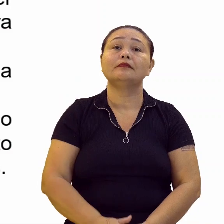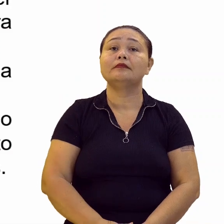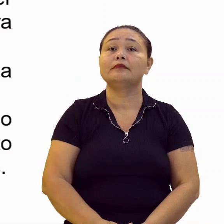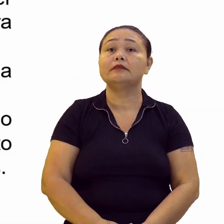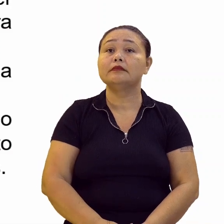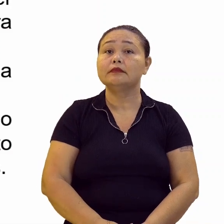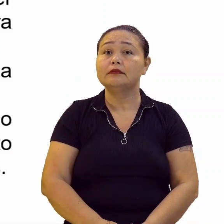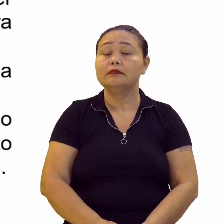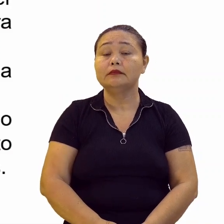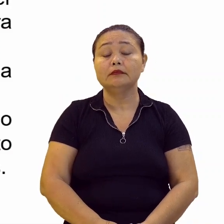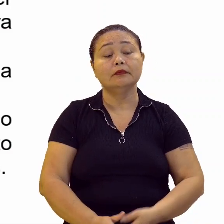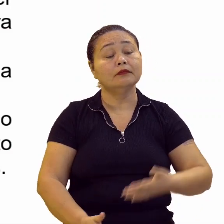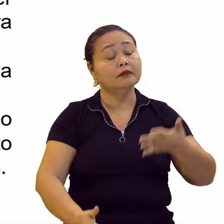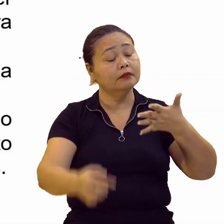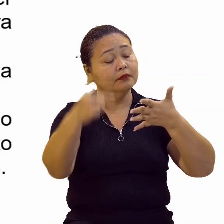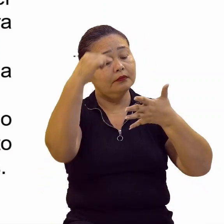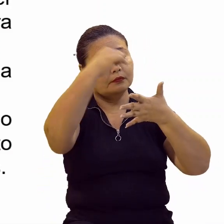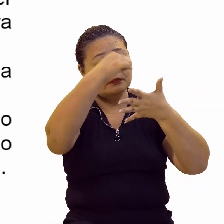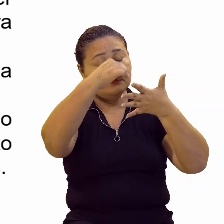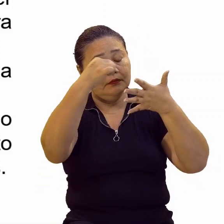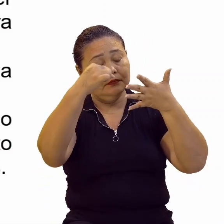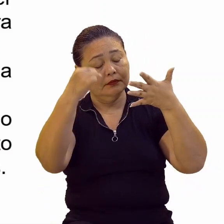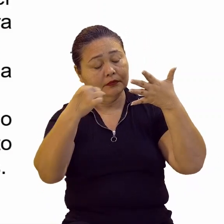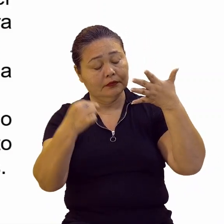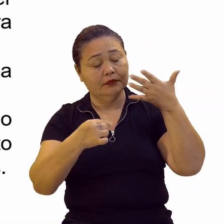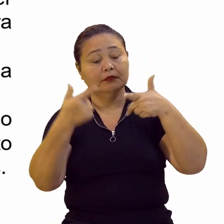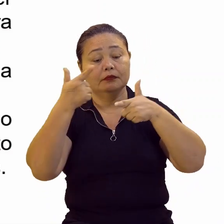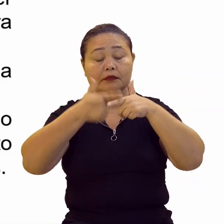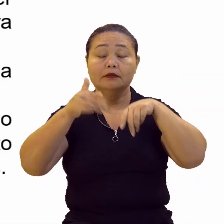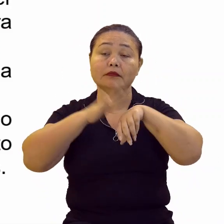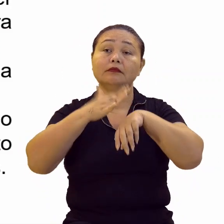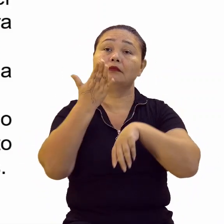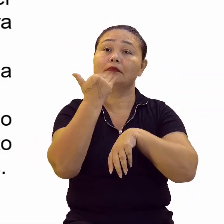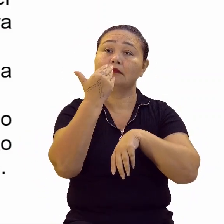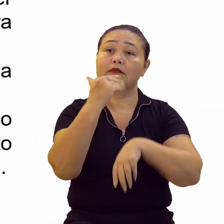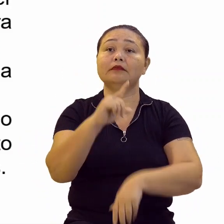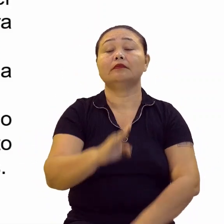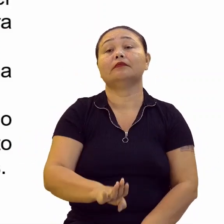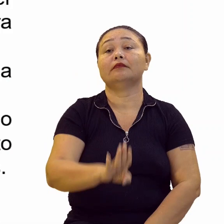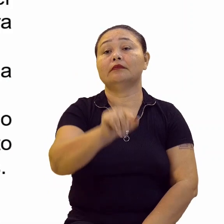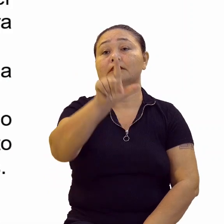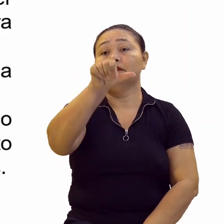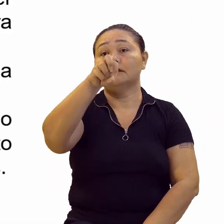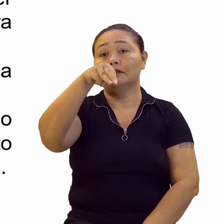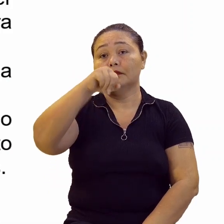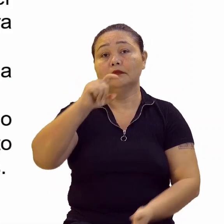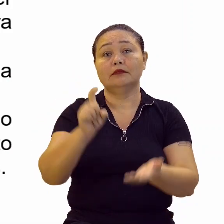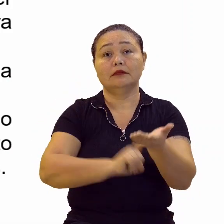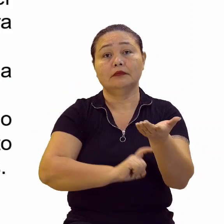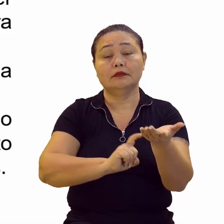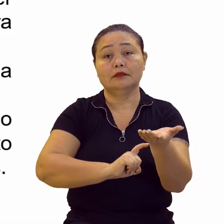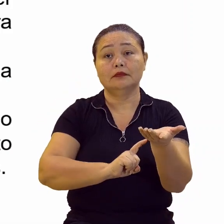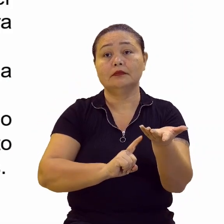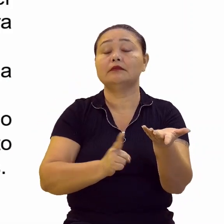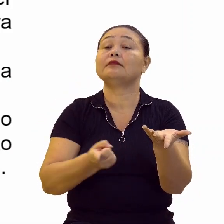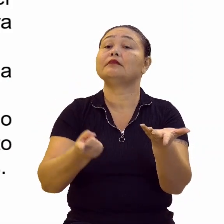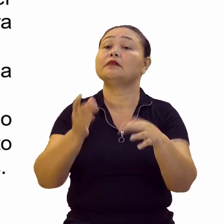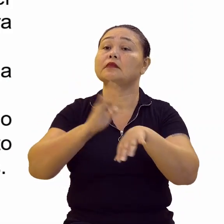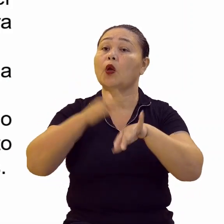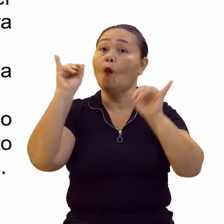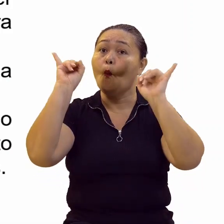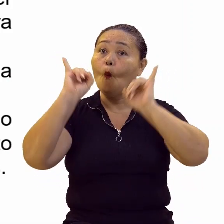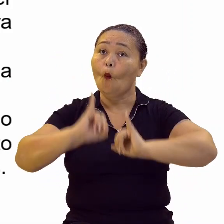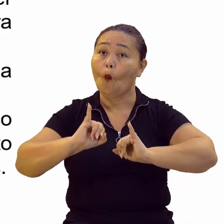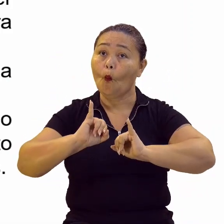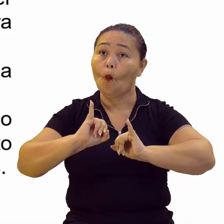lá. Entre os transtornos alimentares estão a bulimia nervosa, a